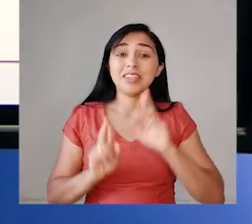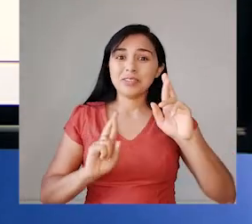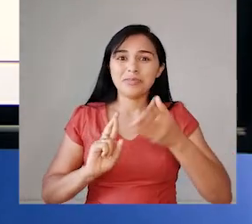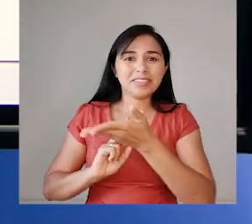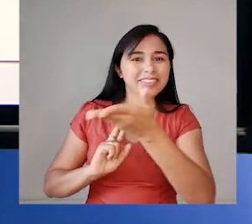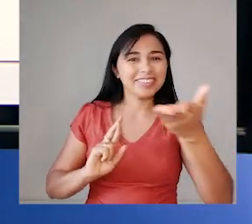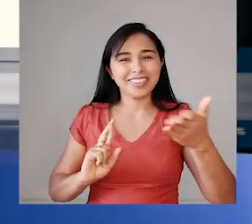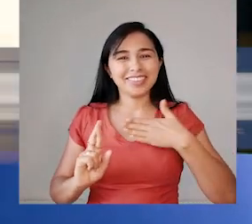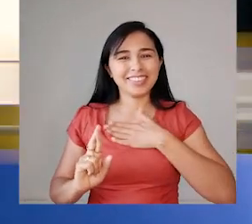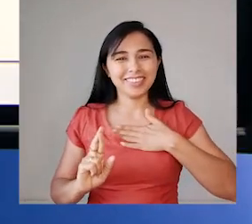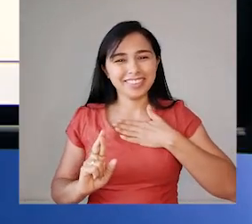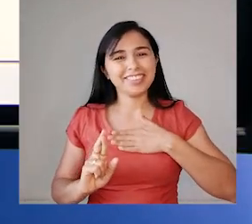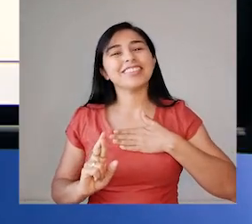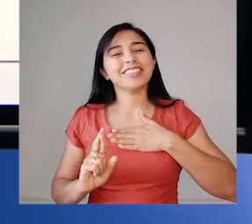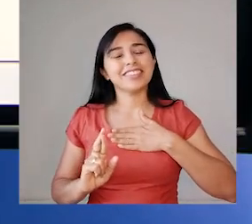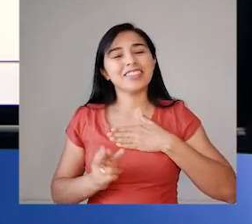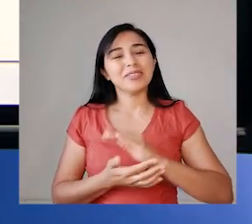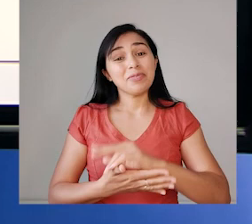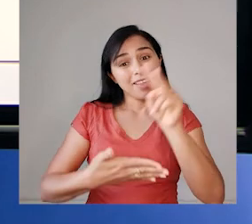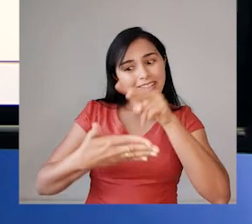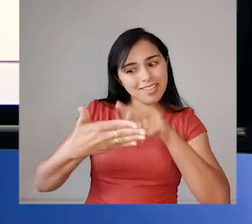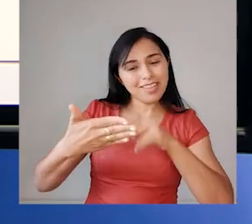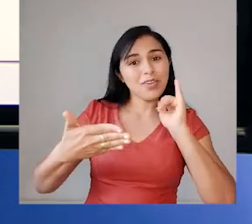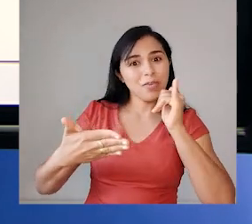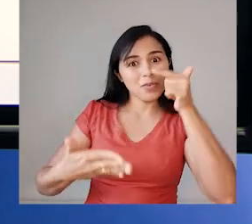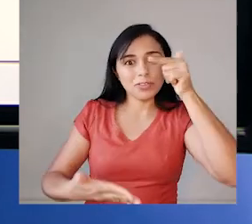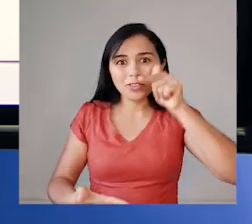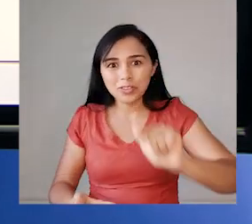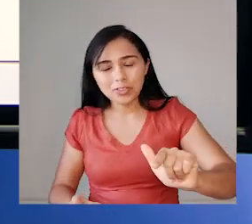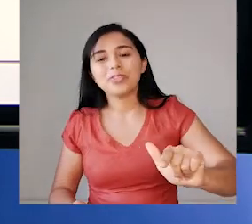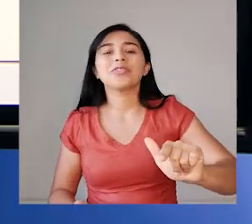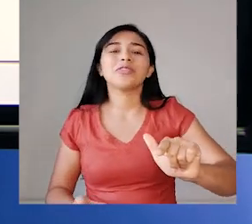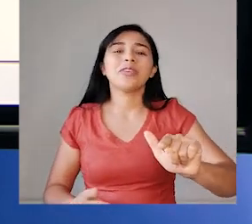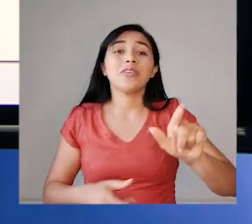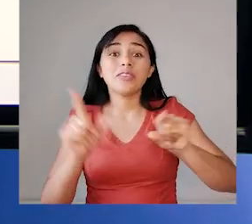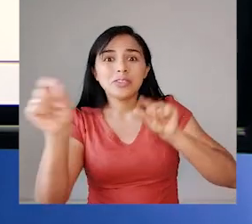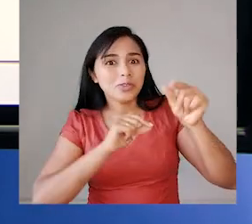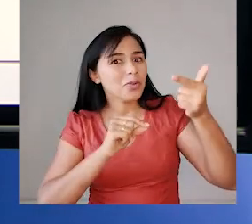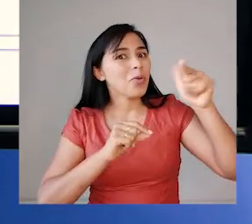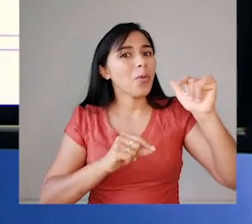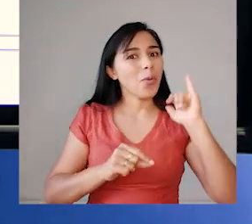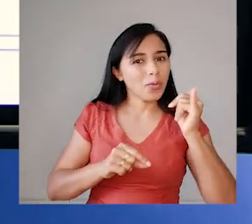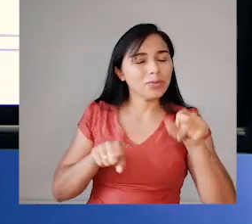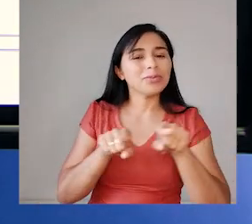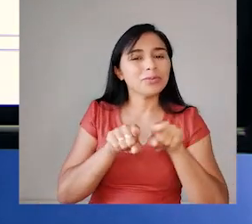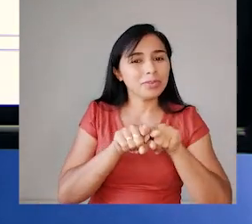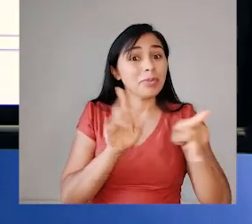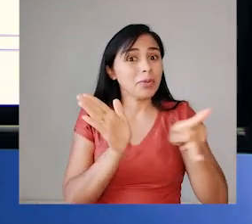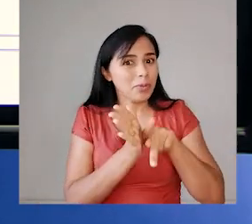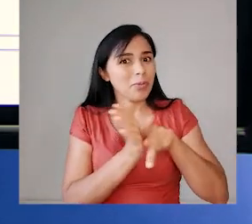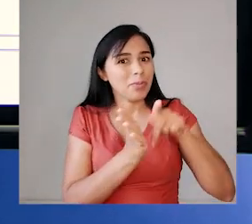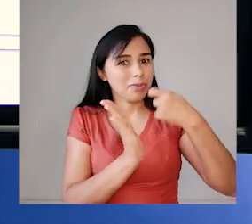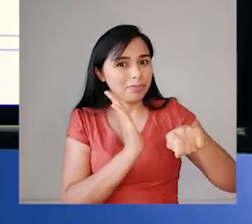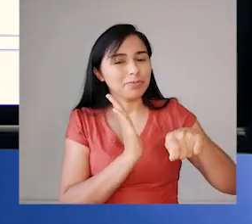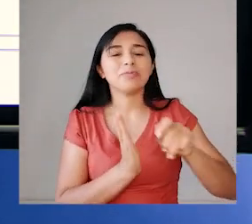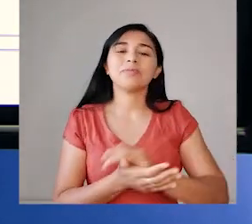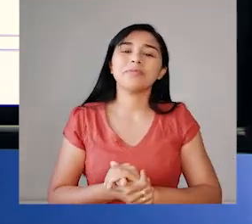esse conto de novo e leiam outros contos de Augusto Monterroso e nós ficamos por aqui.